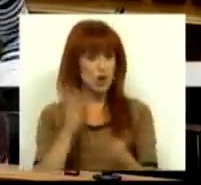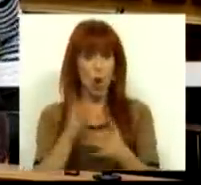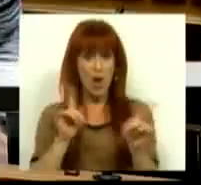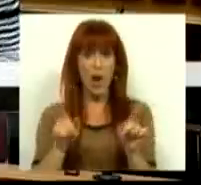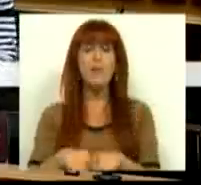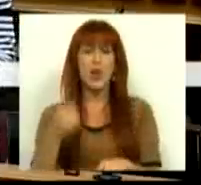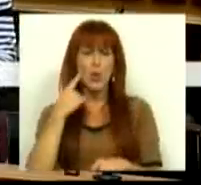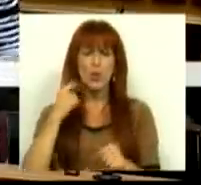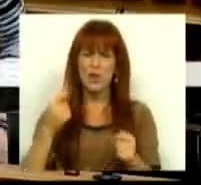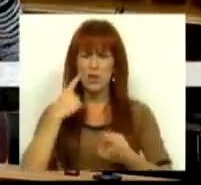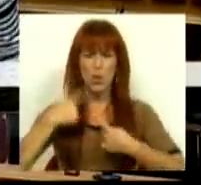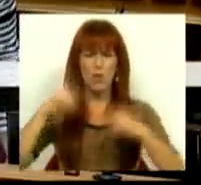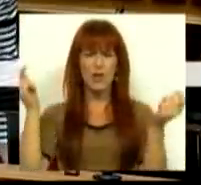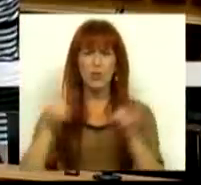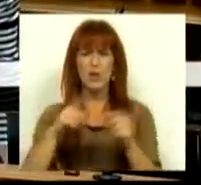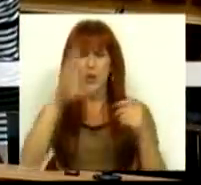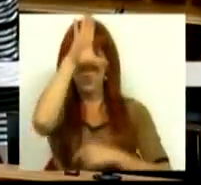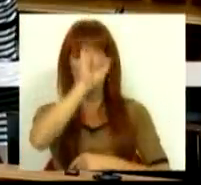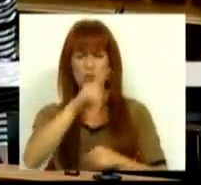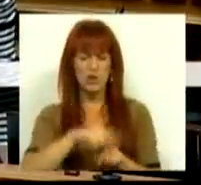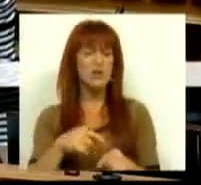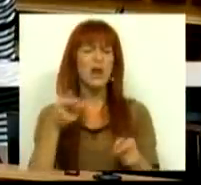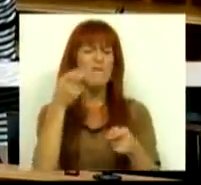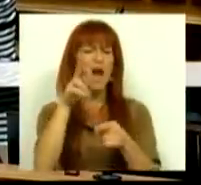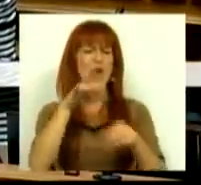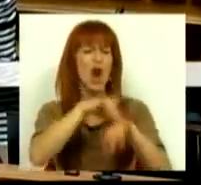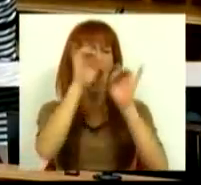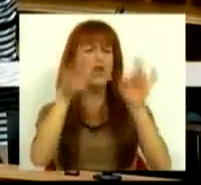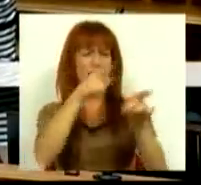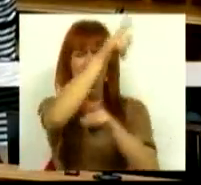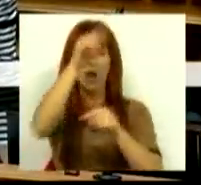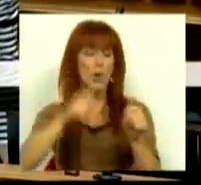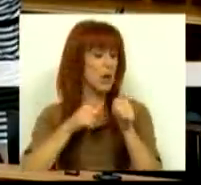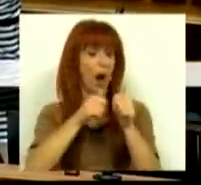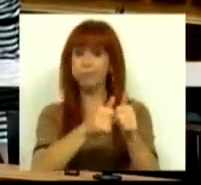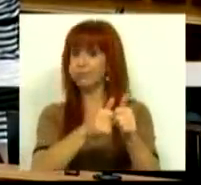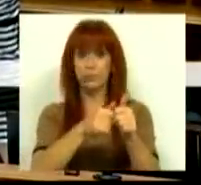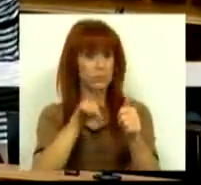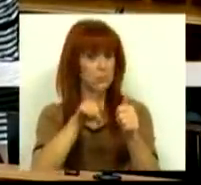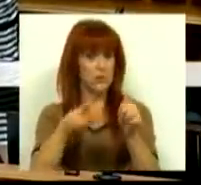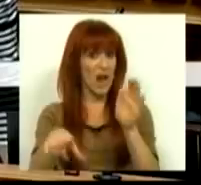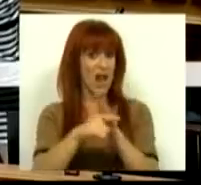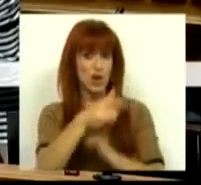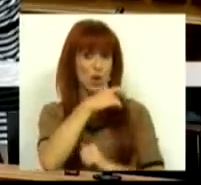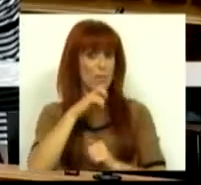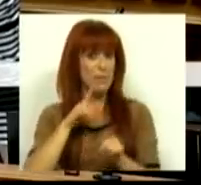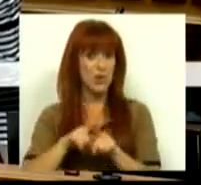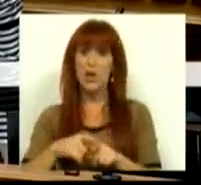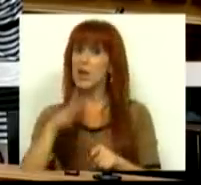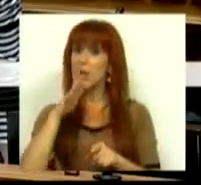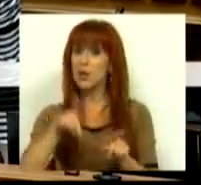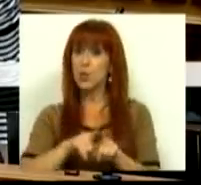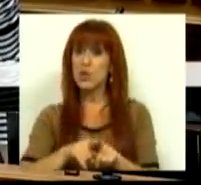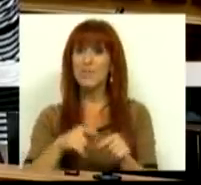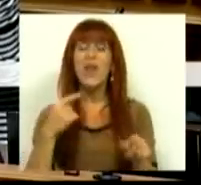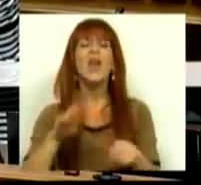diz, é de conhecimento público e da tutela que há vários hospitais que não cumpriram esta lei dos compromissos e que diz,